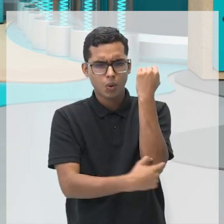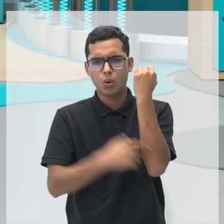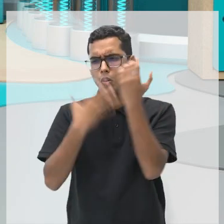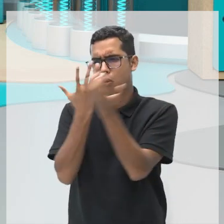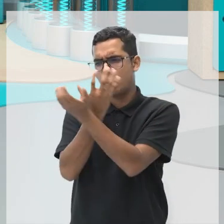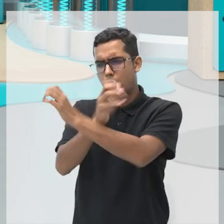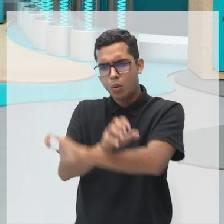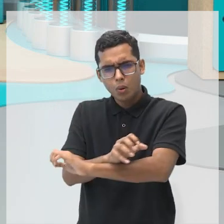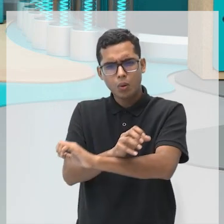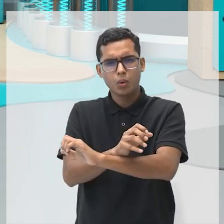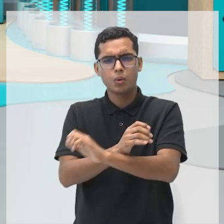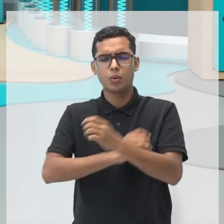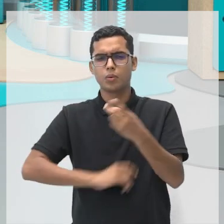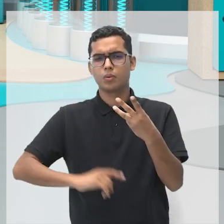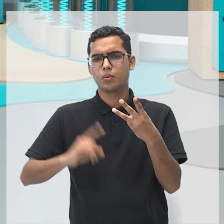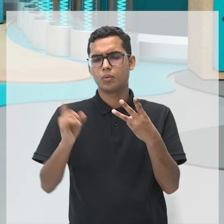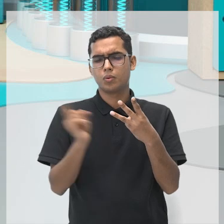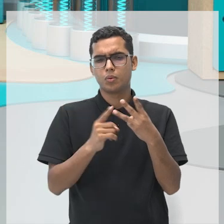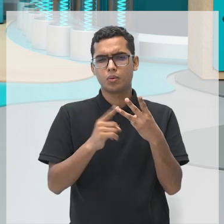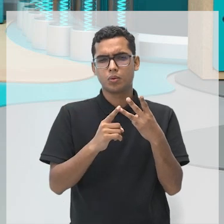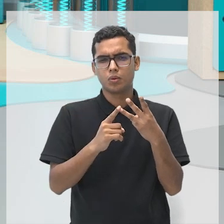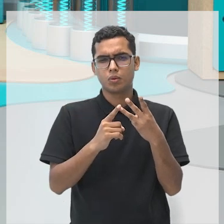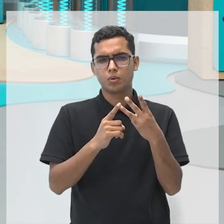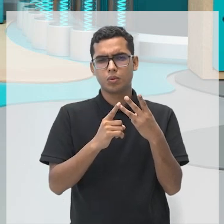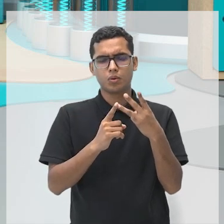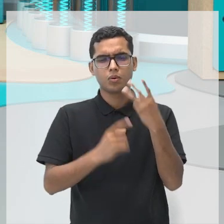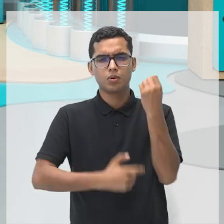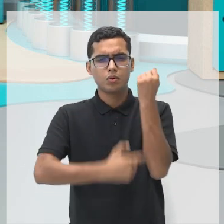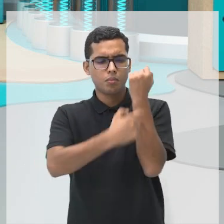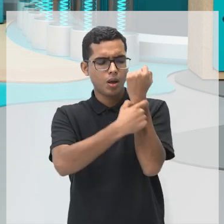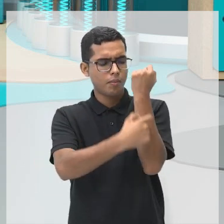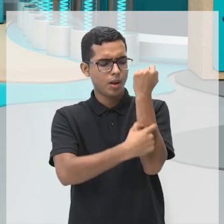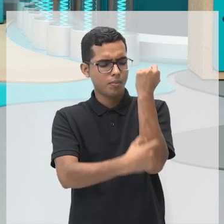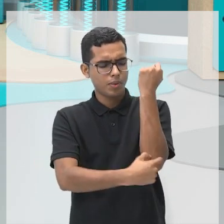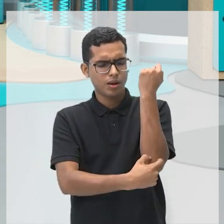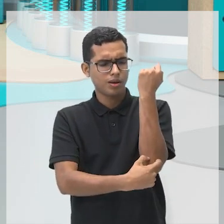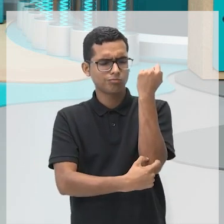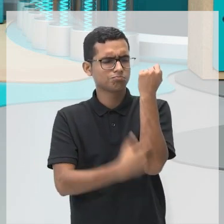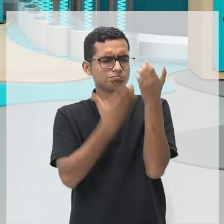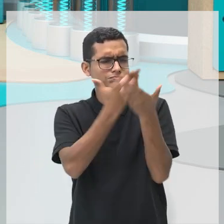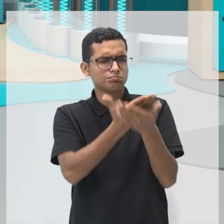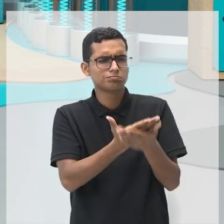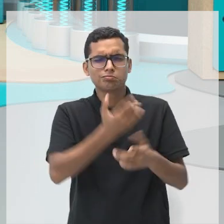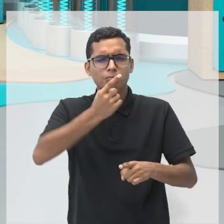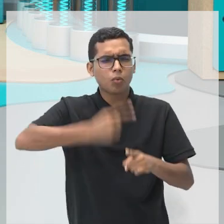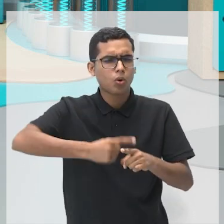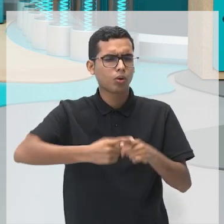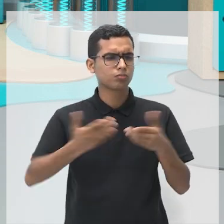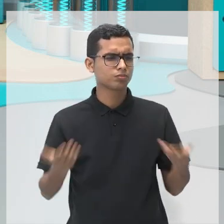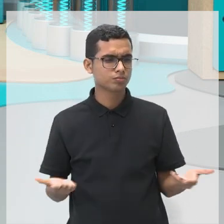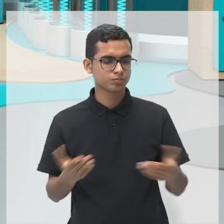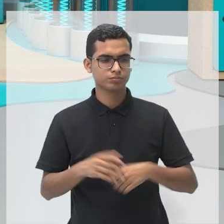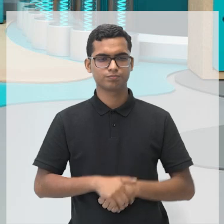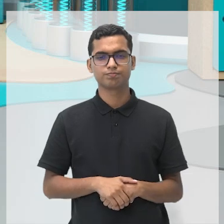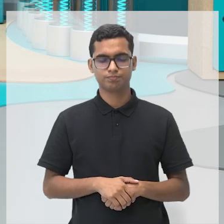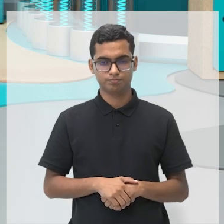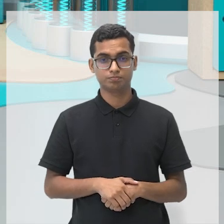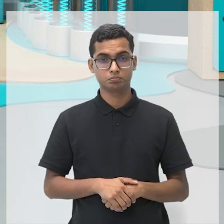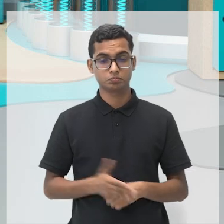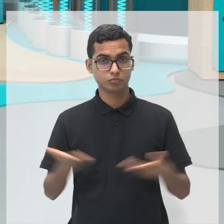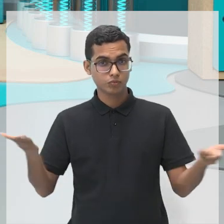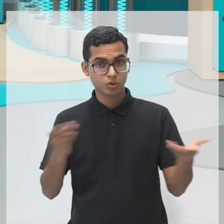osso, sobre vértebra? Por que nós estamos entendendo tudo isso? Porque agora nós vamos adentrar um pouco